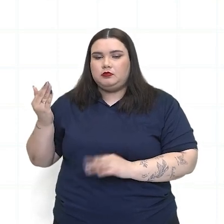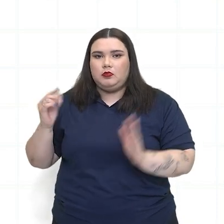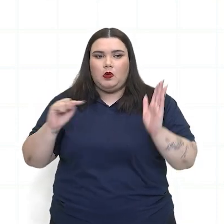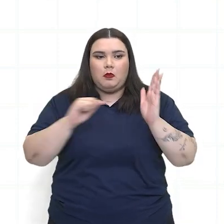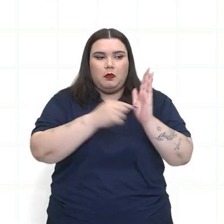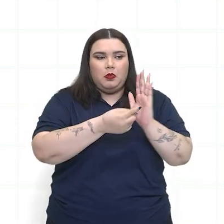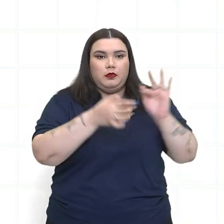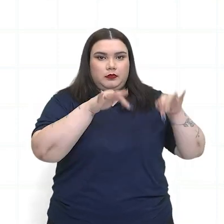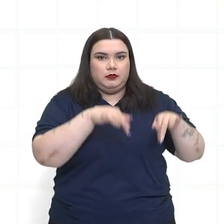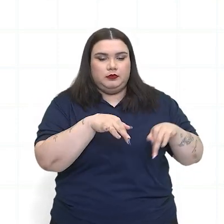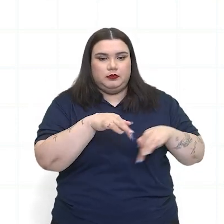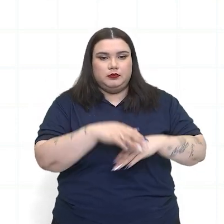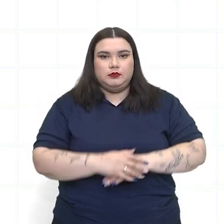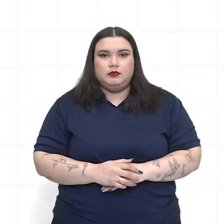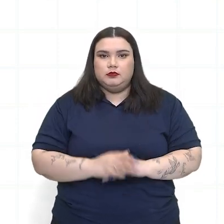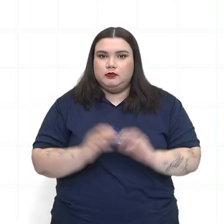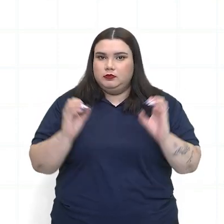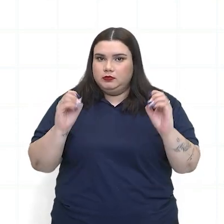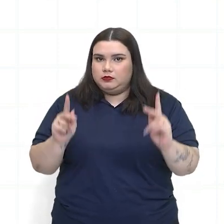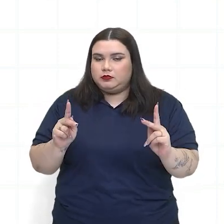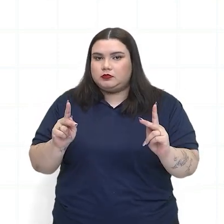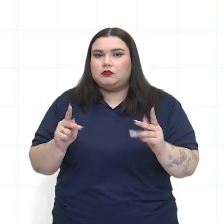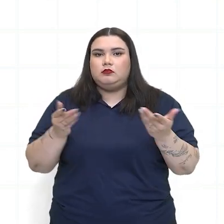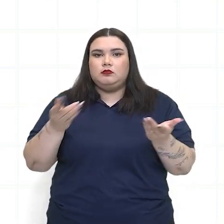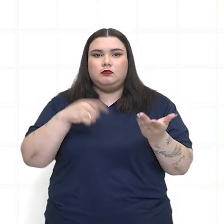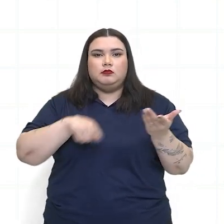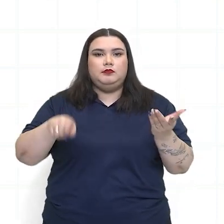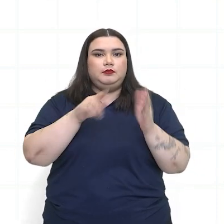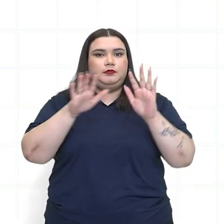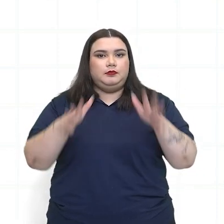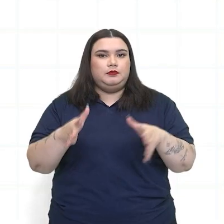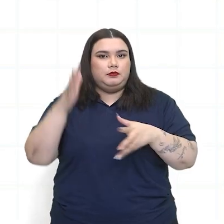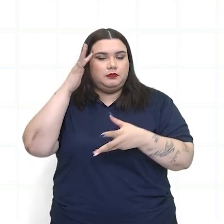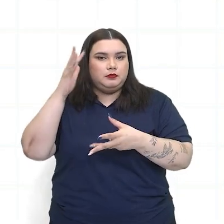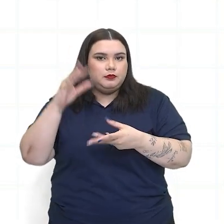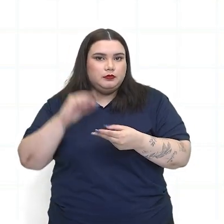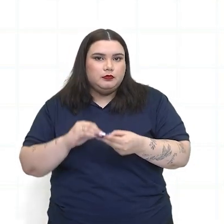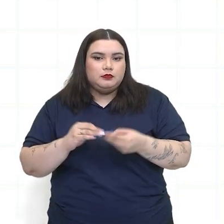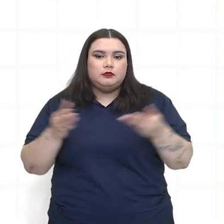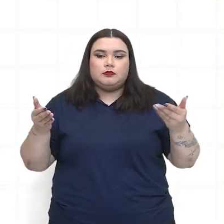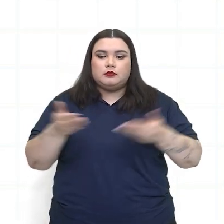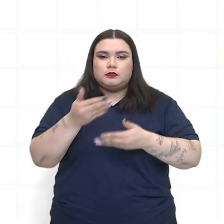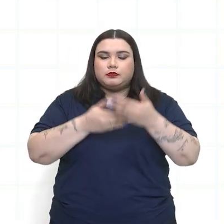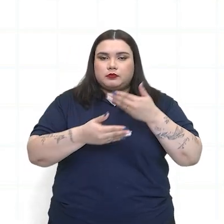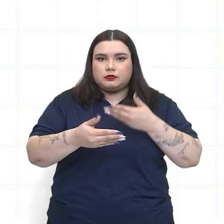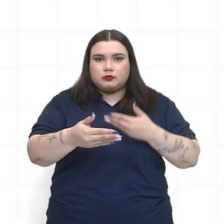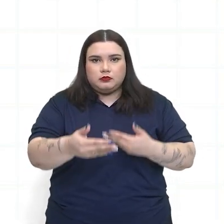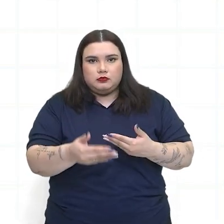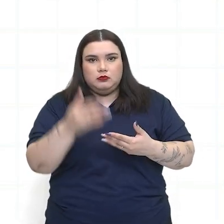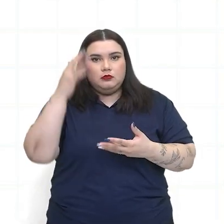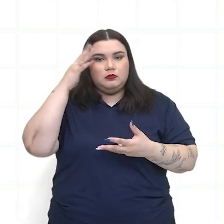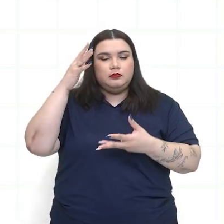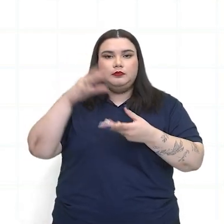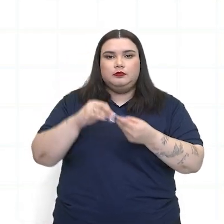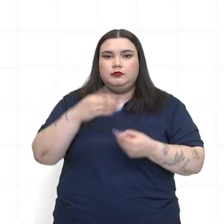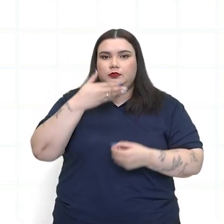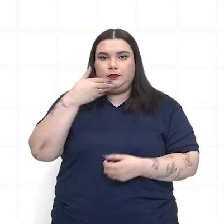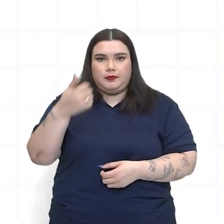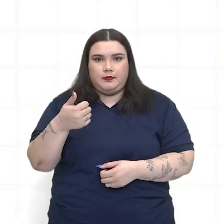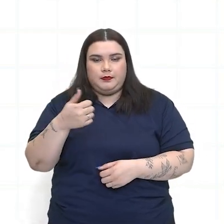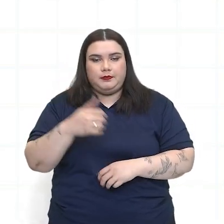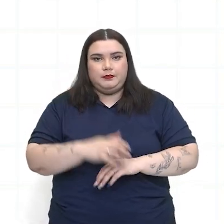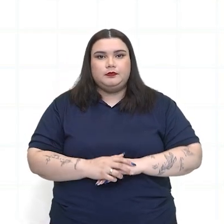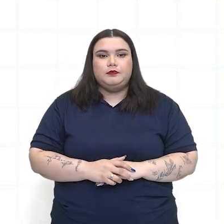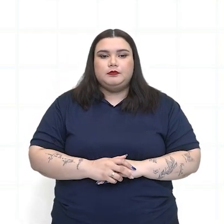ponto final aqui. Muito bem. Você já entendeu? Vamos adiante para entender um pouco